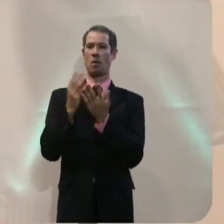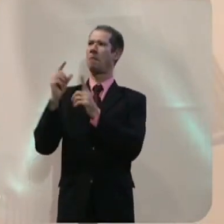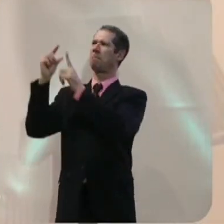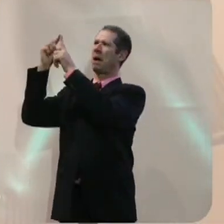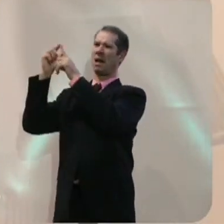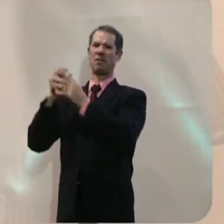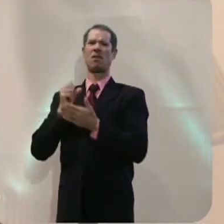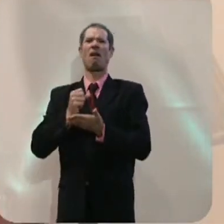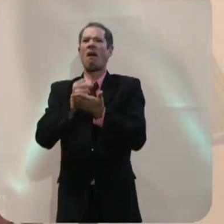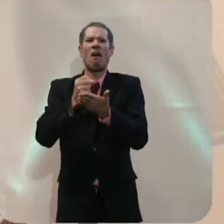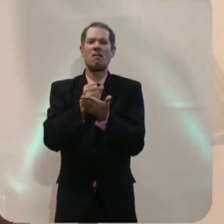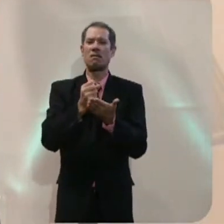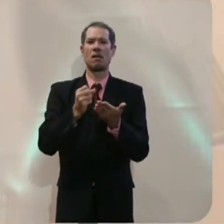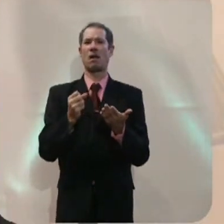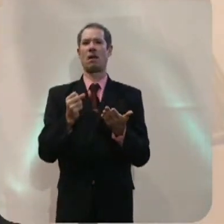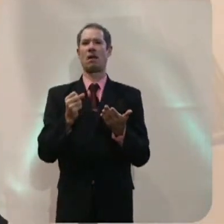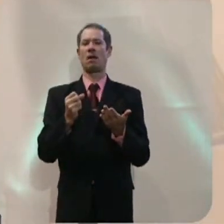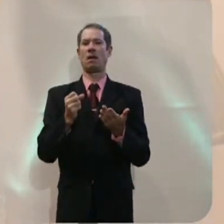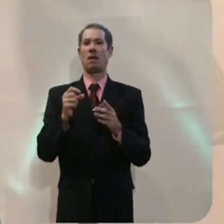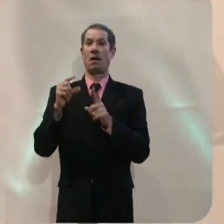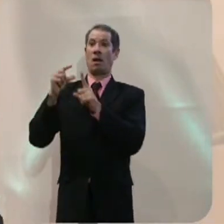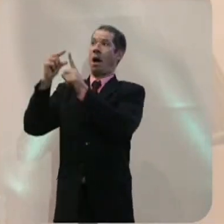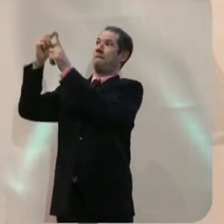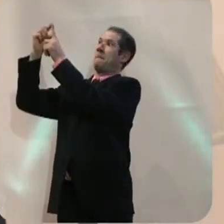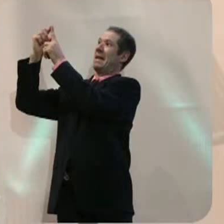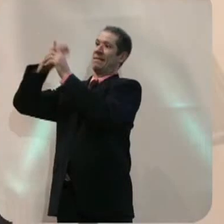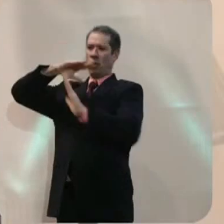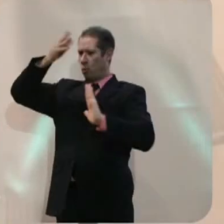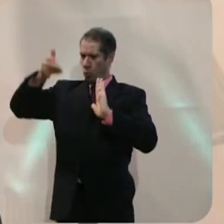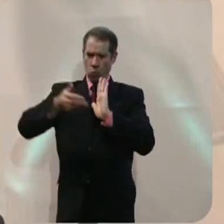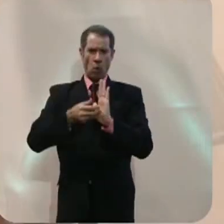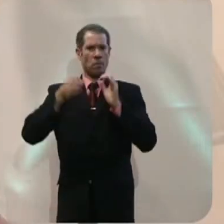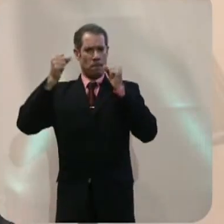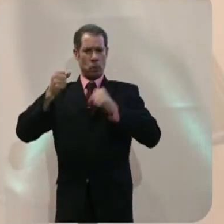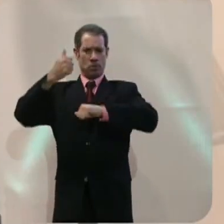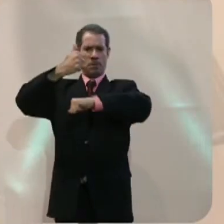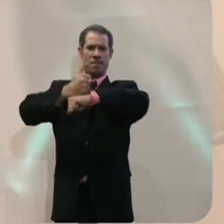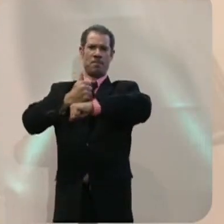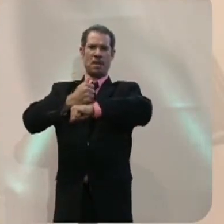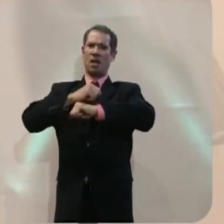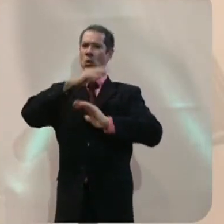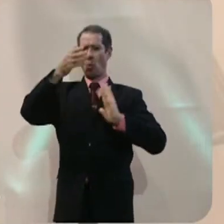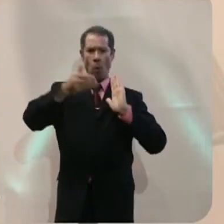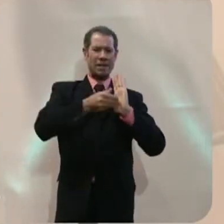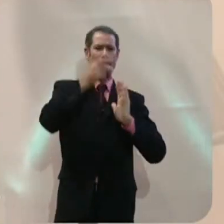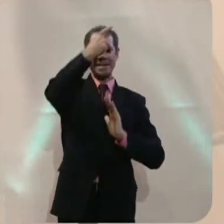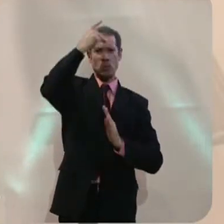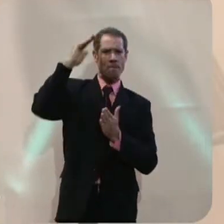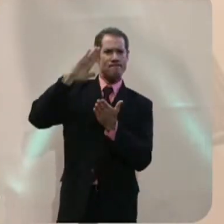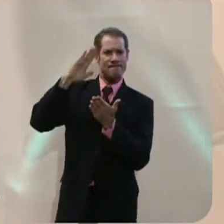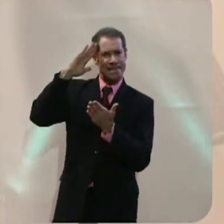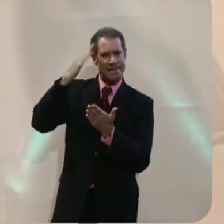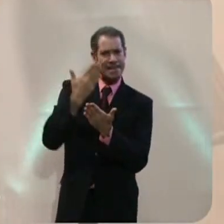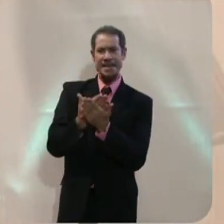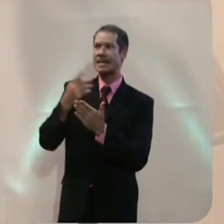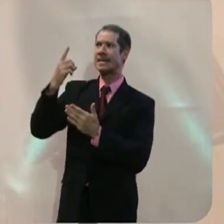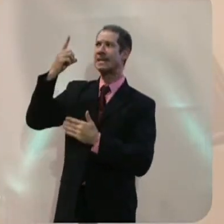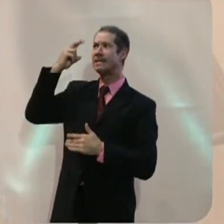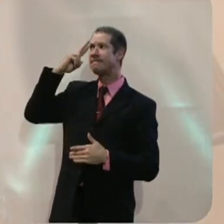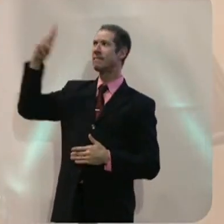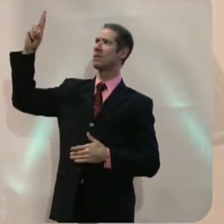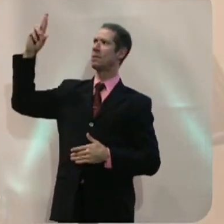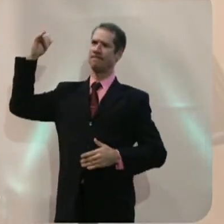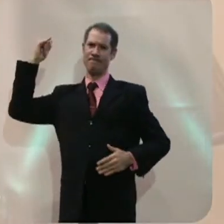autoajuda. Isso aqui é palavra do Todo-Poderoso para todo aquele que crê nele. Diz o Senhor